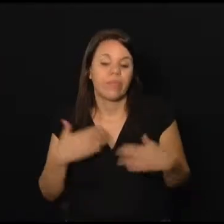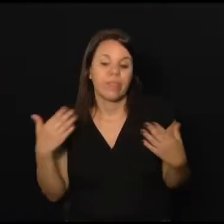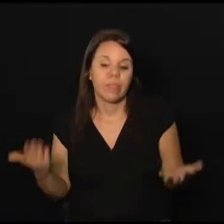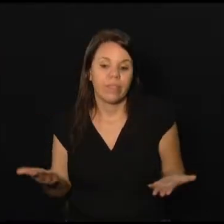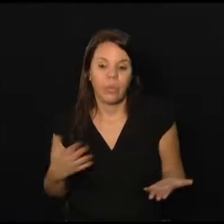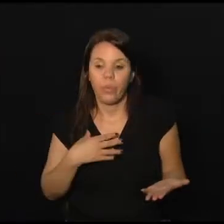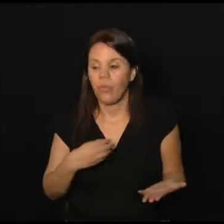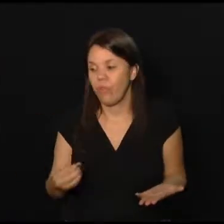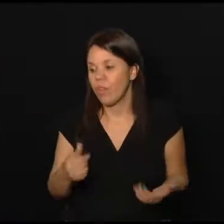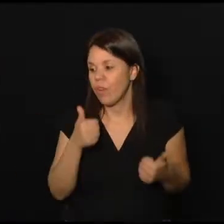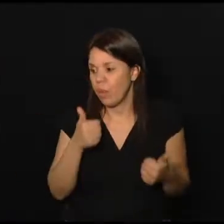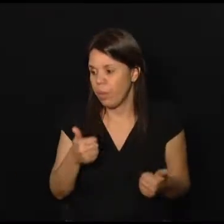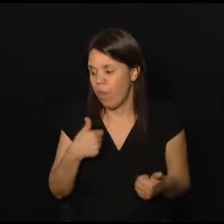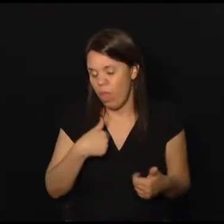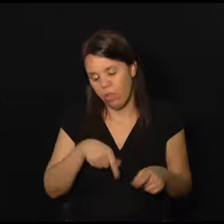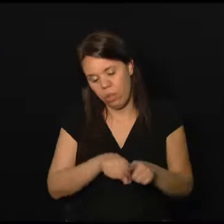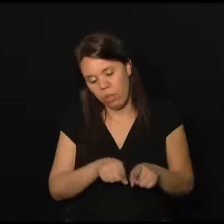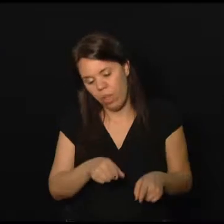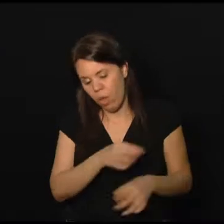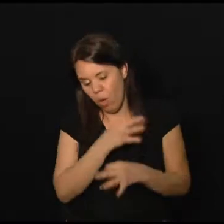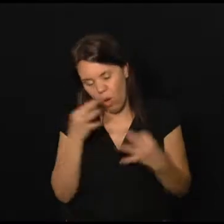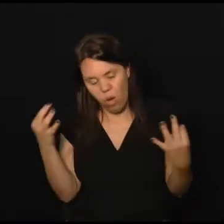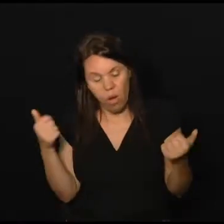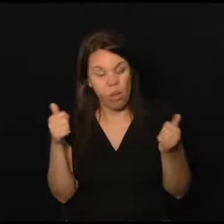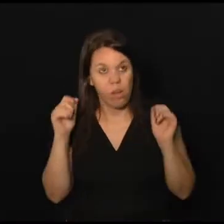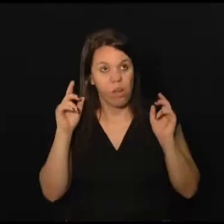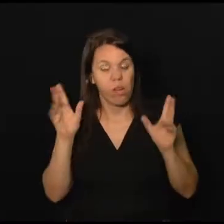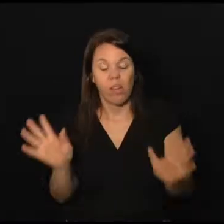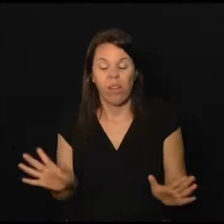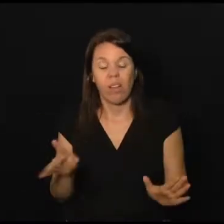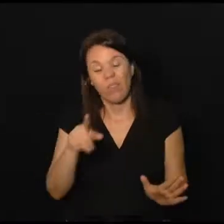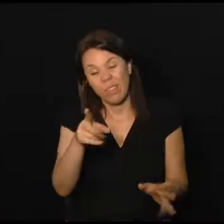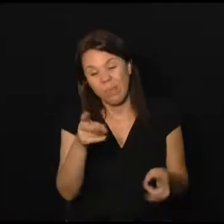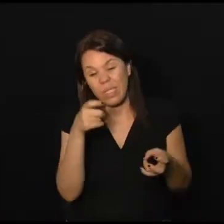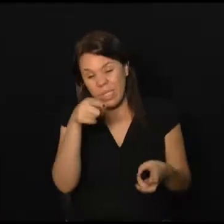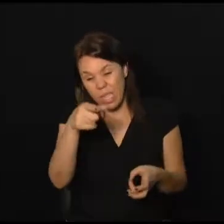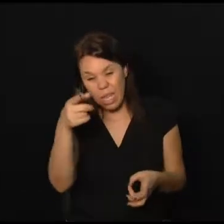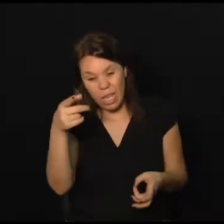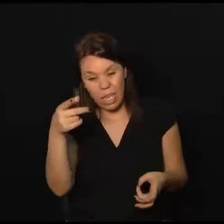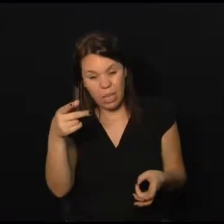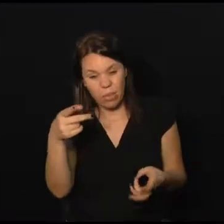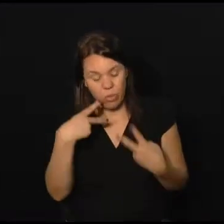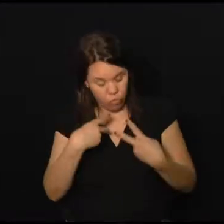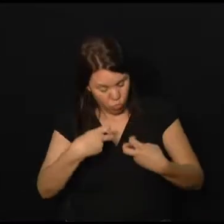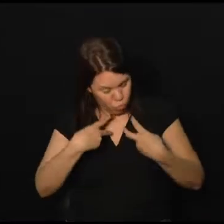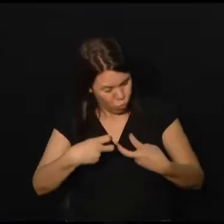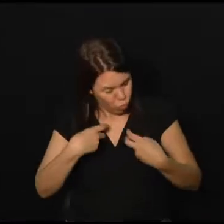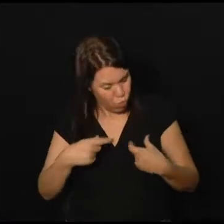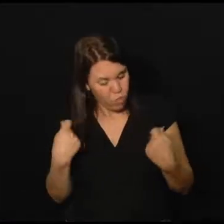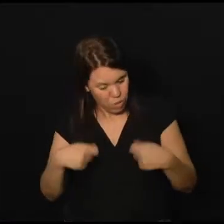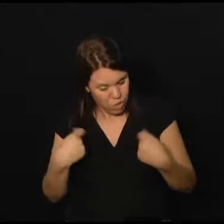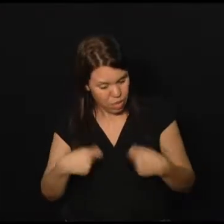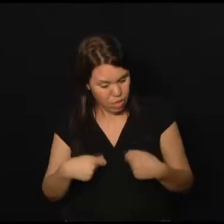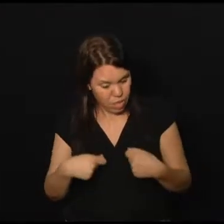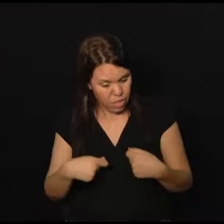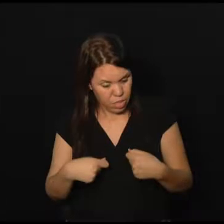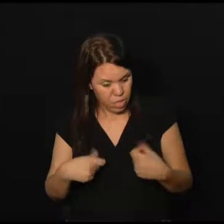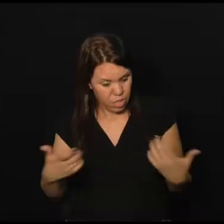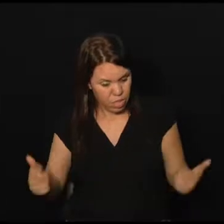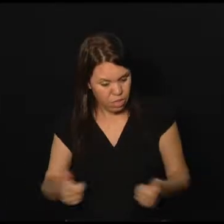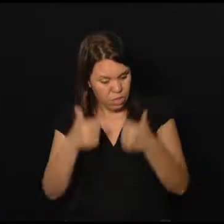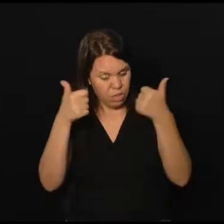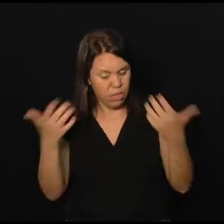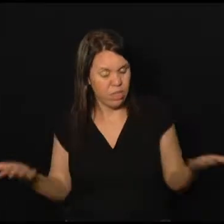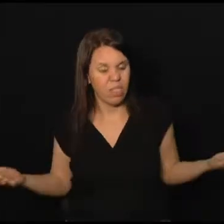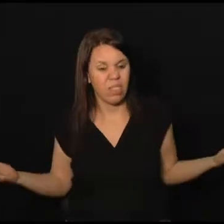se meu filho ficar bem, eu estou bem. Então, entende a dificuldade de olhar para si mesmo, de ter um self positivo, né?